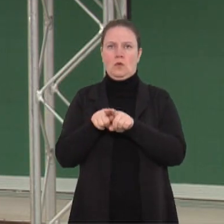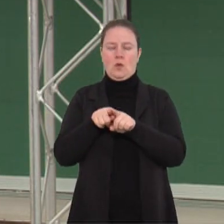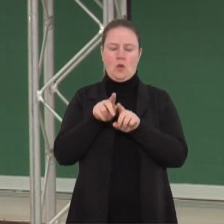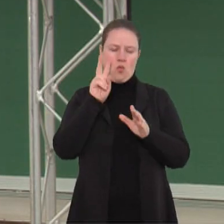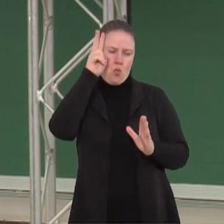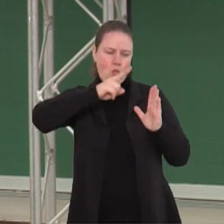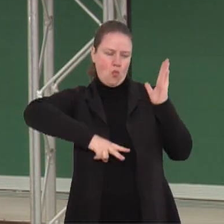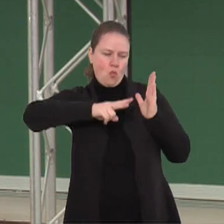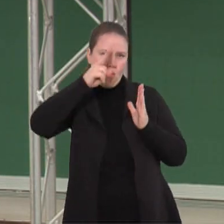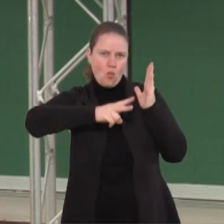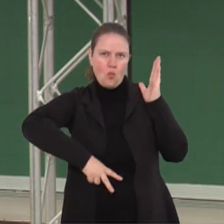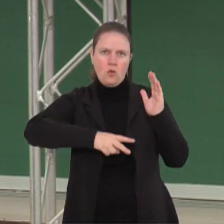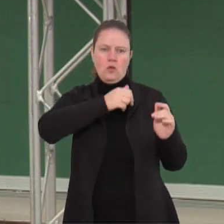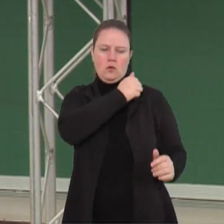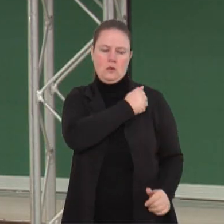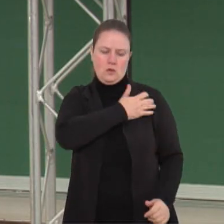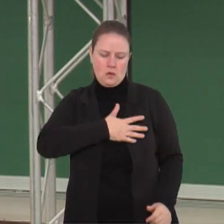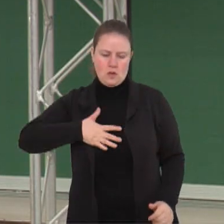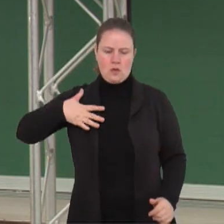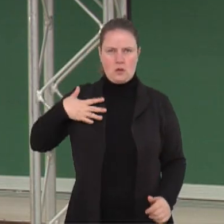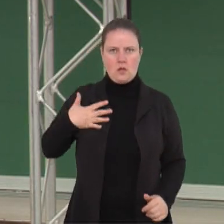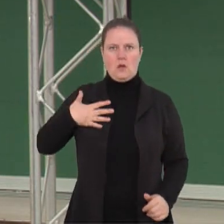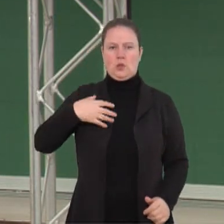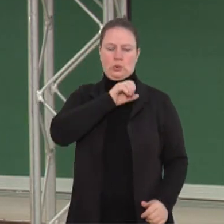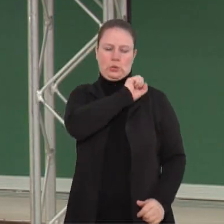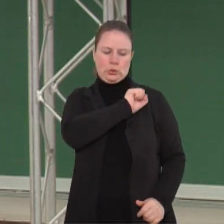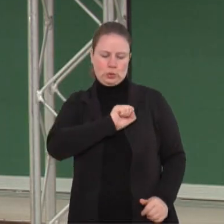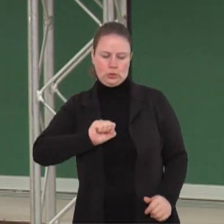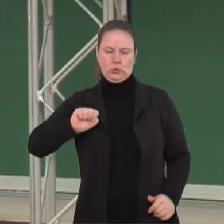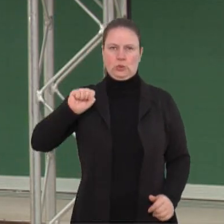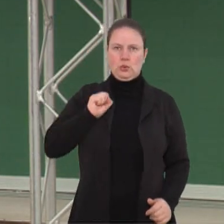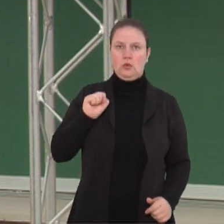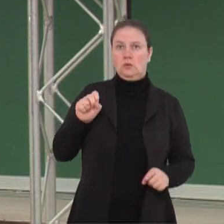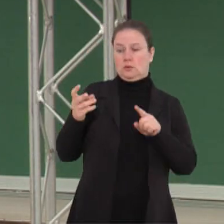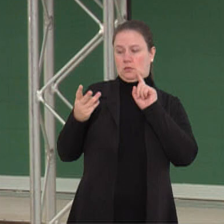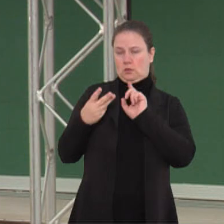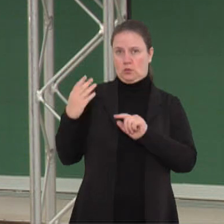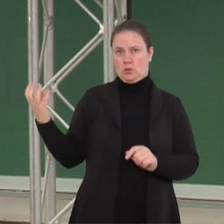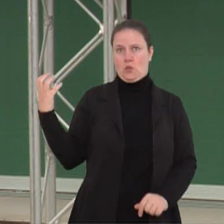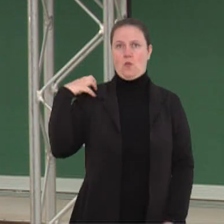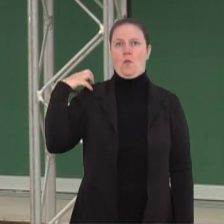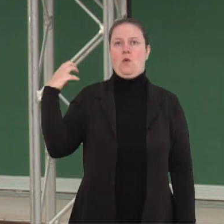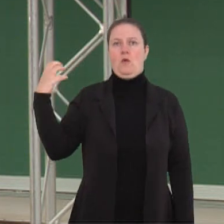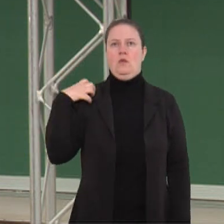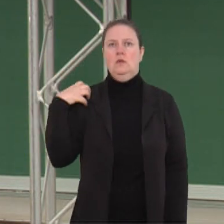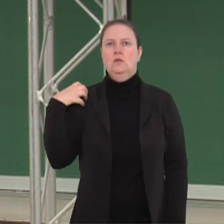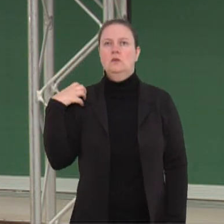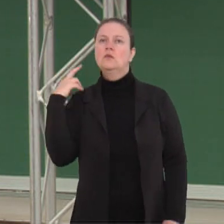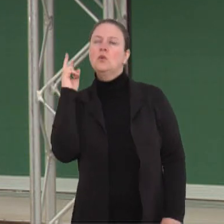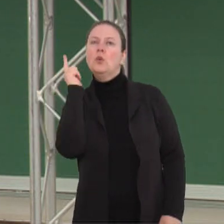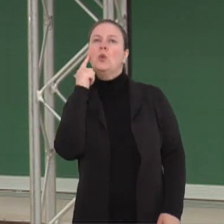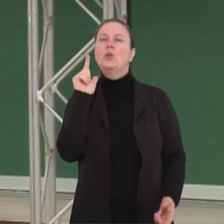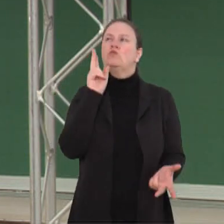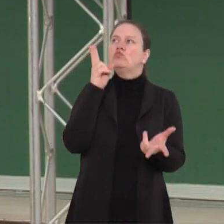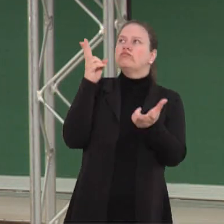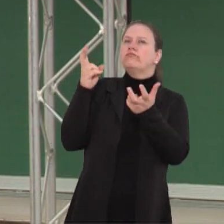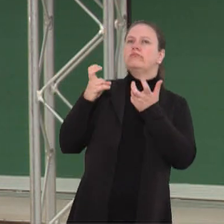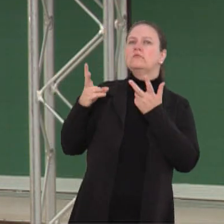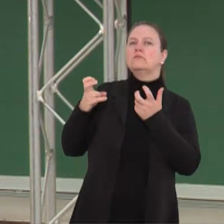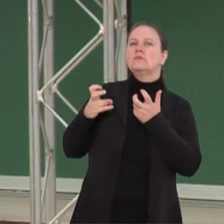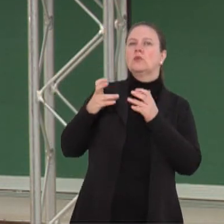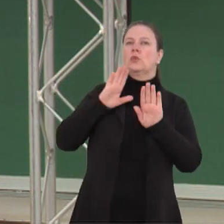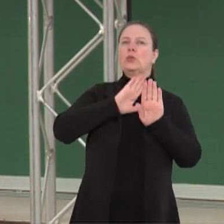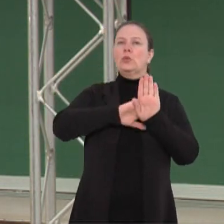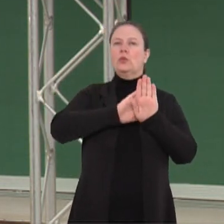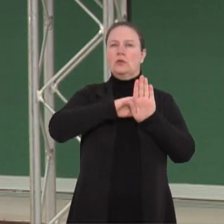o Sócrates e mesmo os pré-socráticos, nós conseguimos perceber ideologia